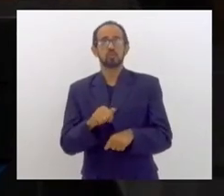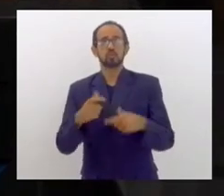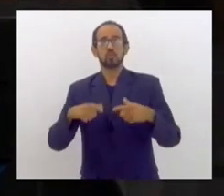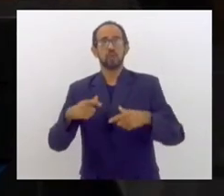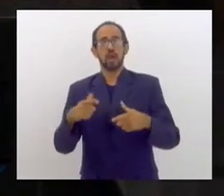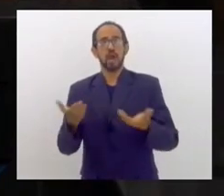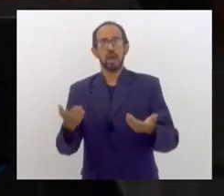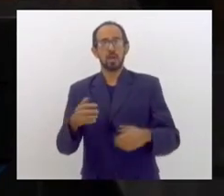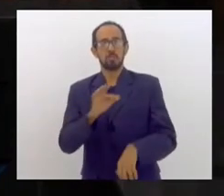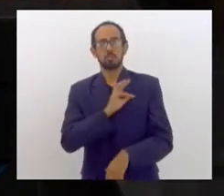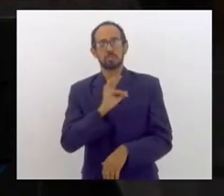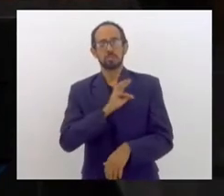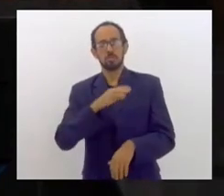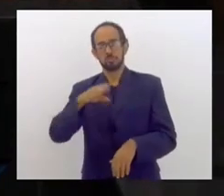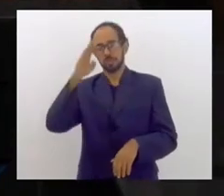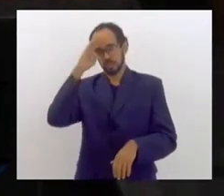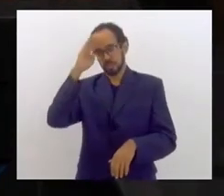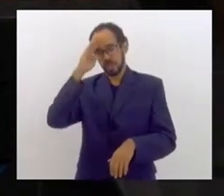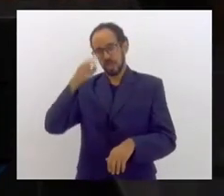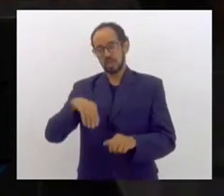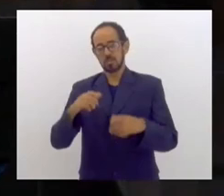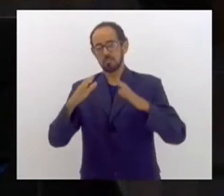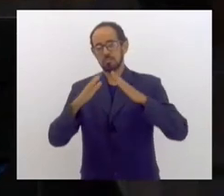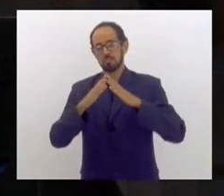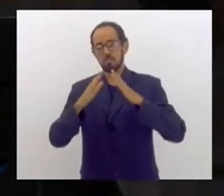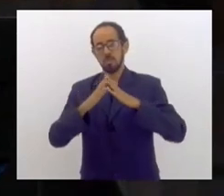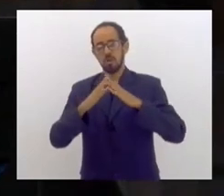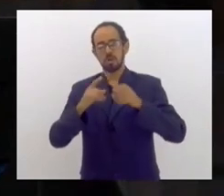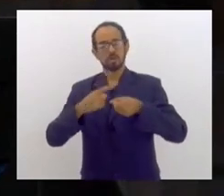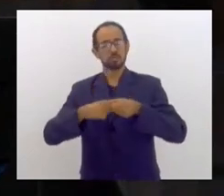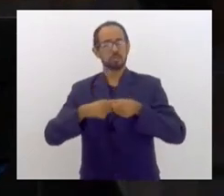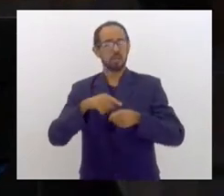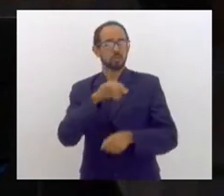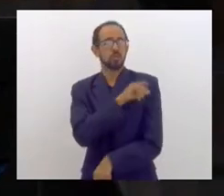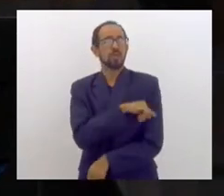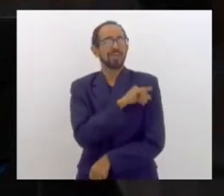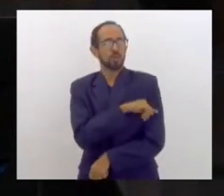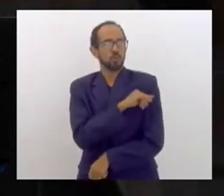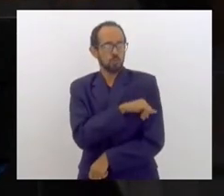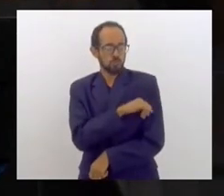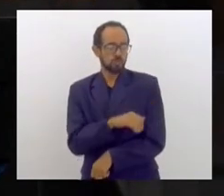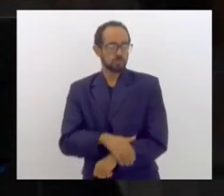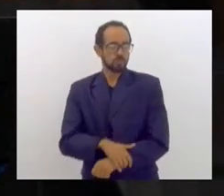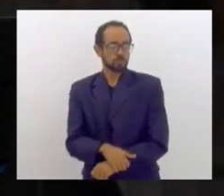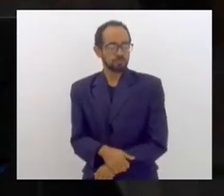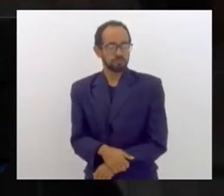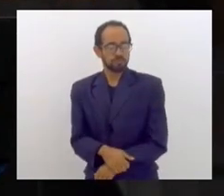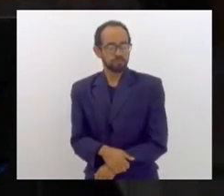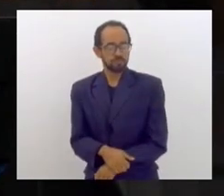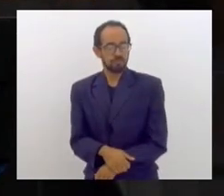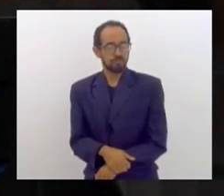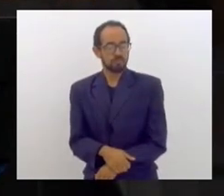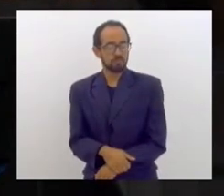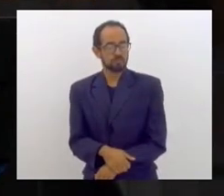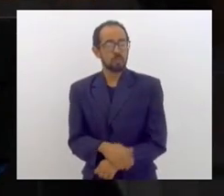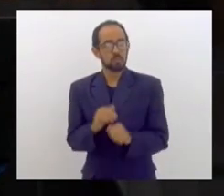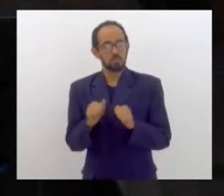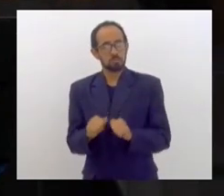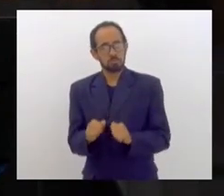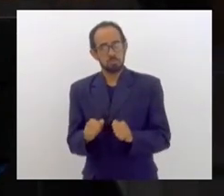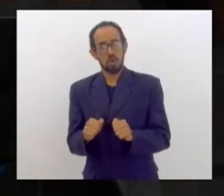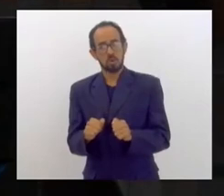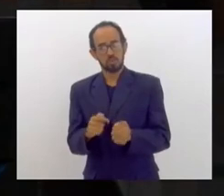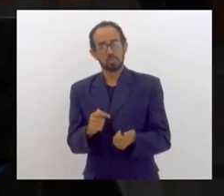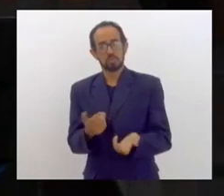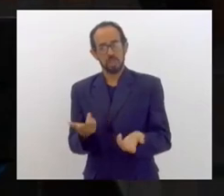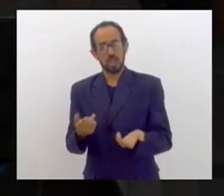militar, policial militar, um quartel sediado na cidade do Rio de Janeiro. E aí, pode ter adquirido